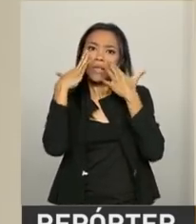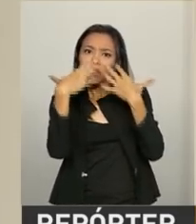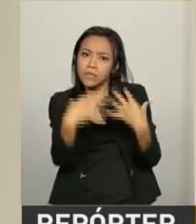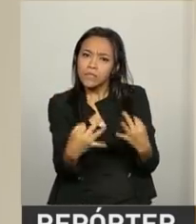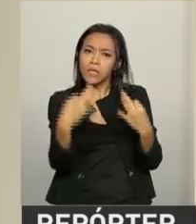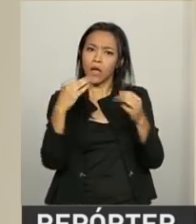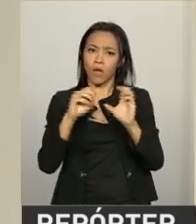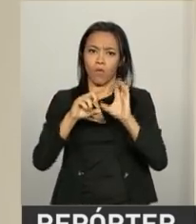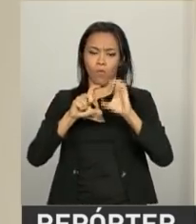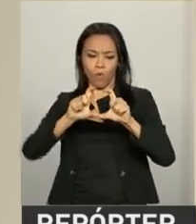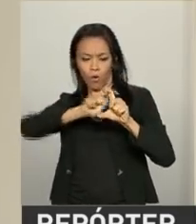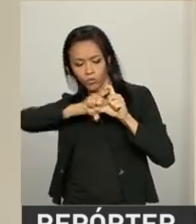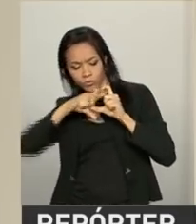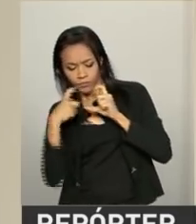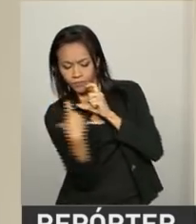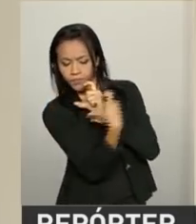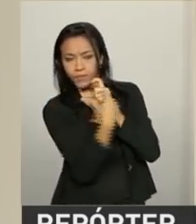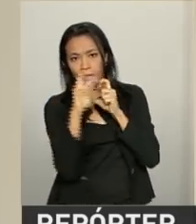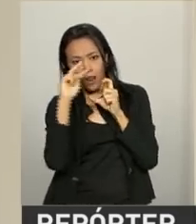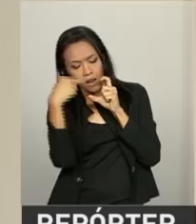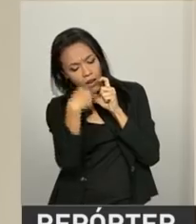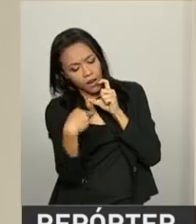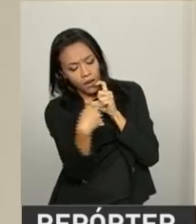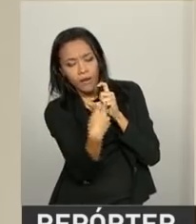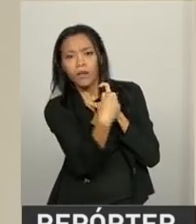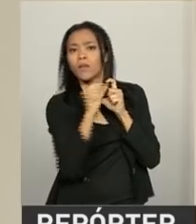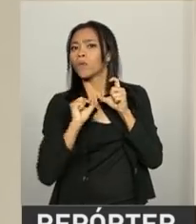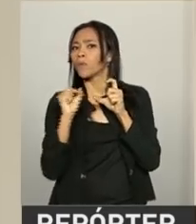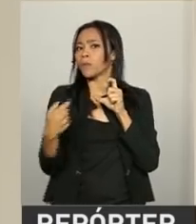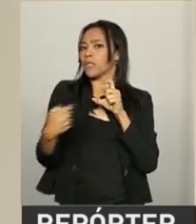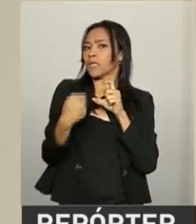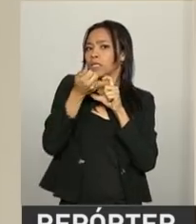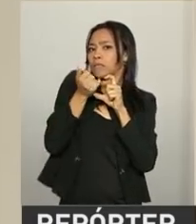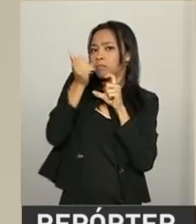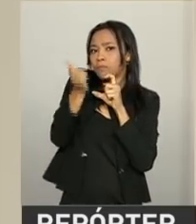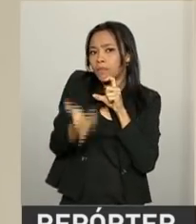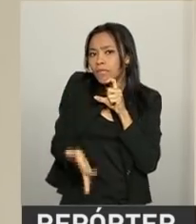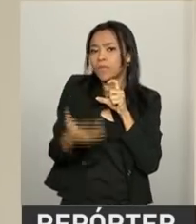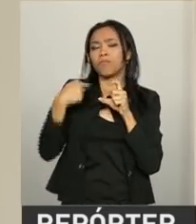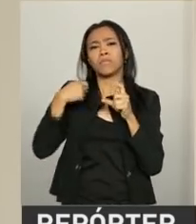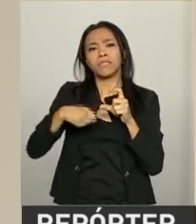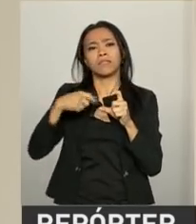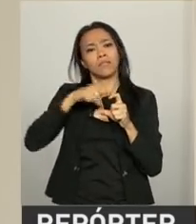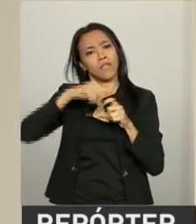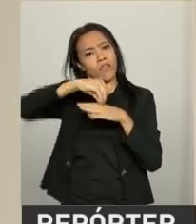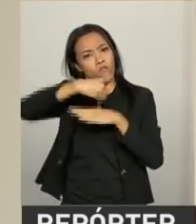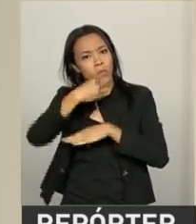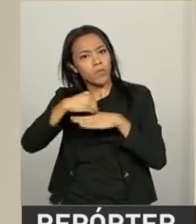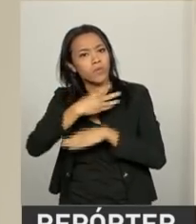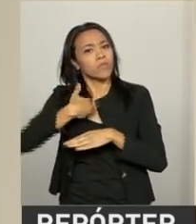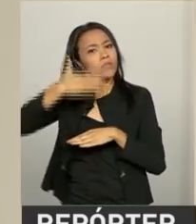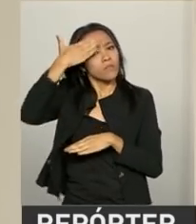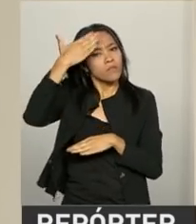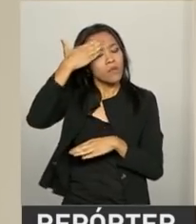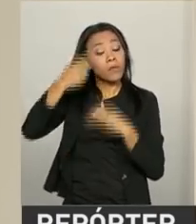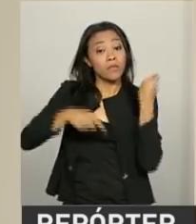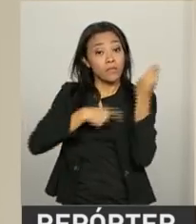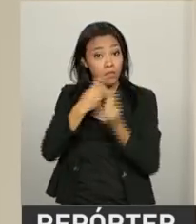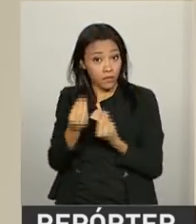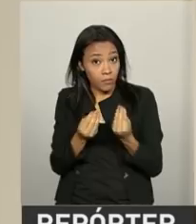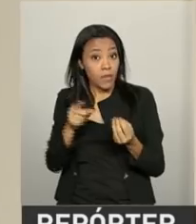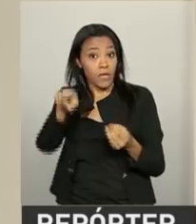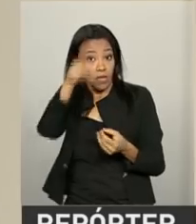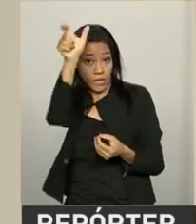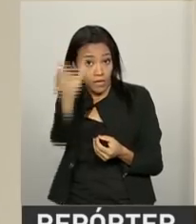rótulo que devem ser Claras e precisas código Defesa do Consumidor estabelece que devem ter todas as informações constantes e que Observe o consumidor